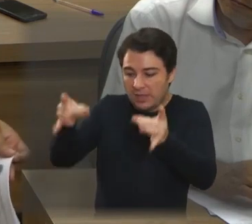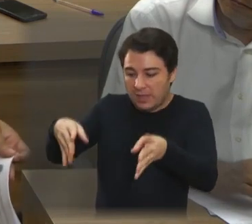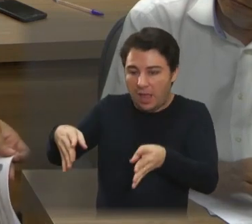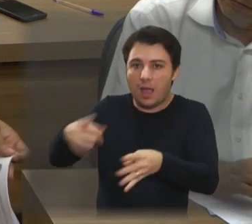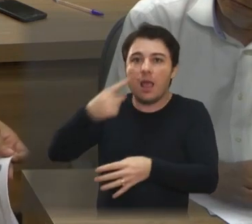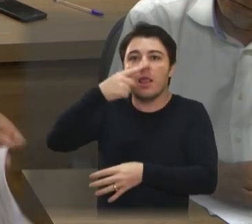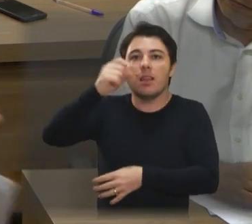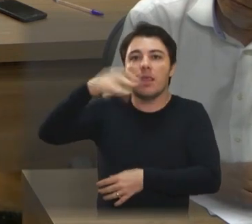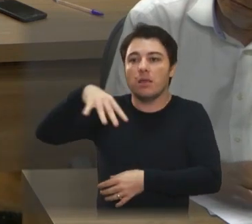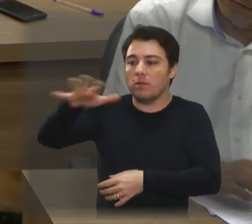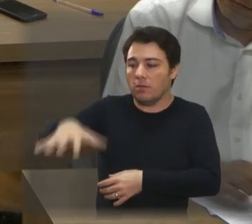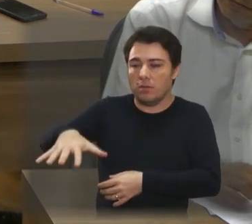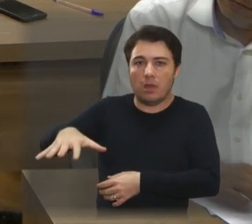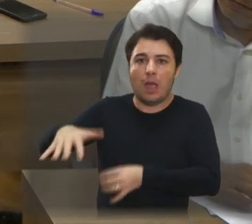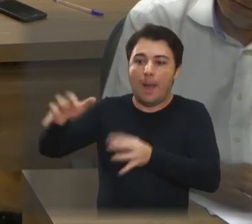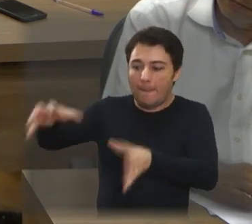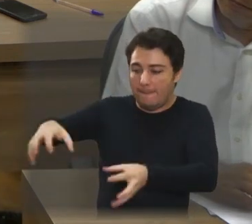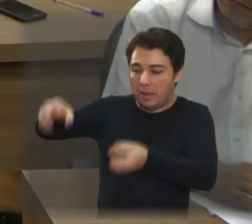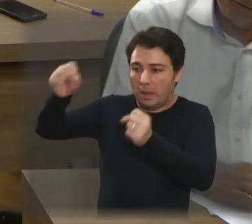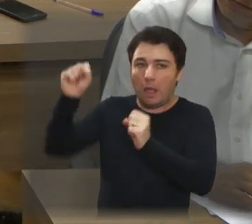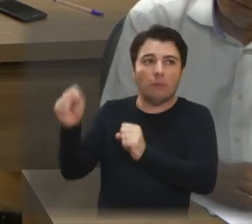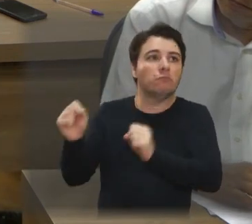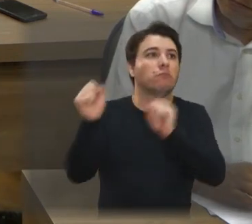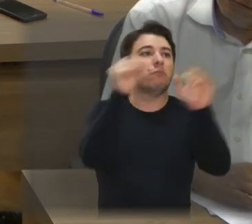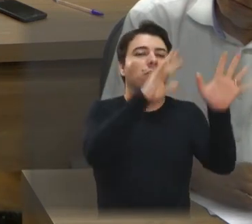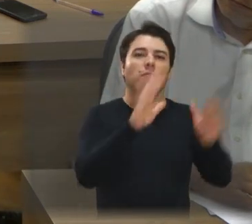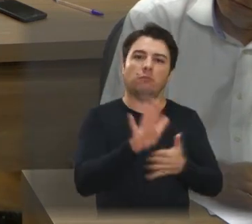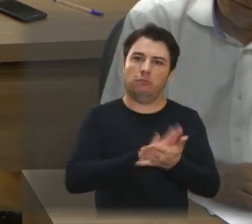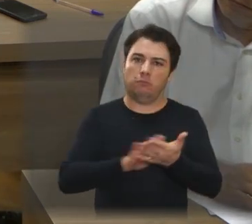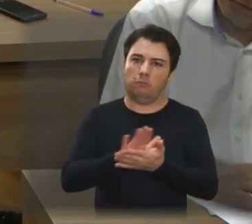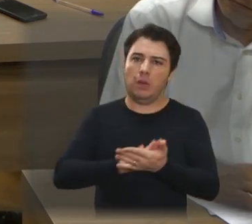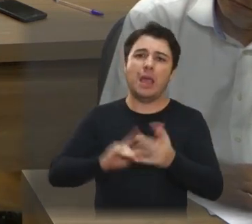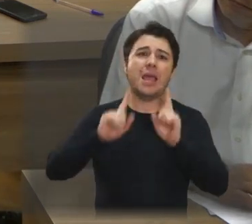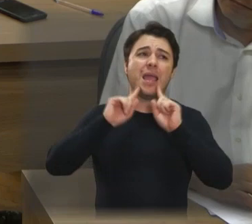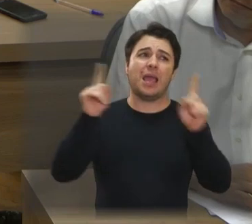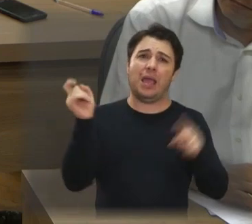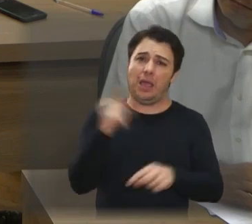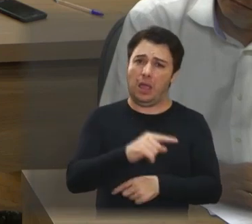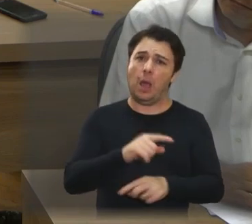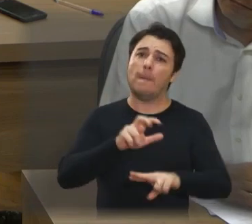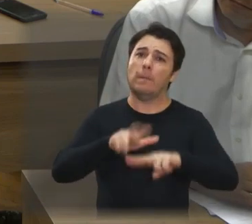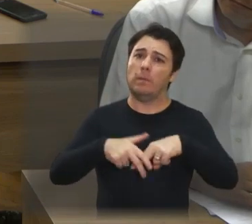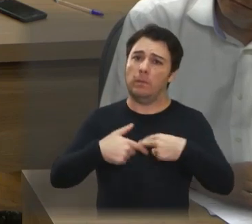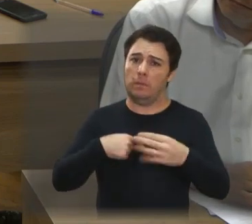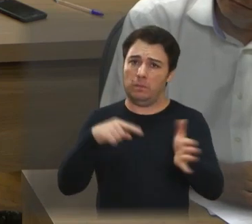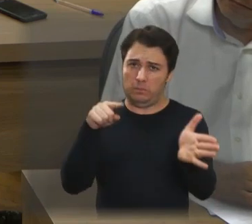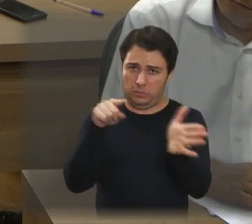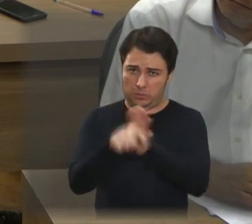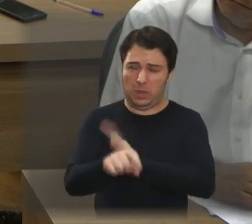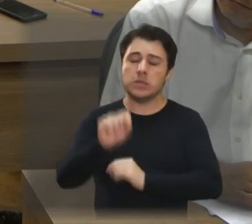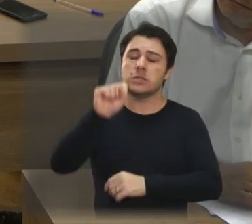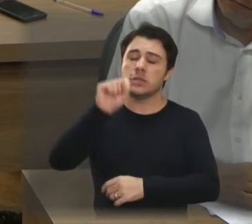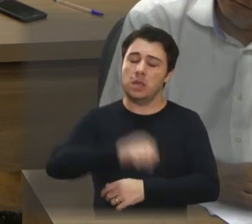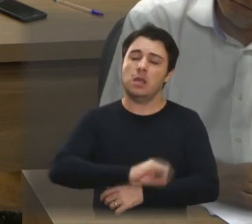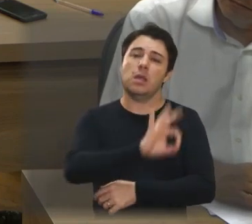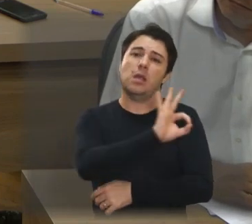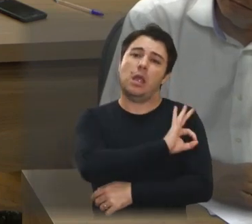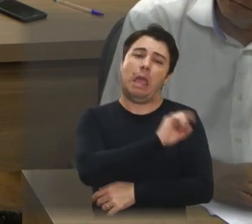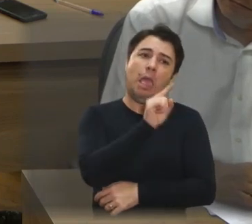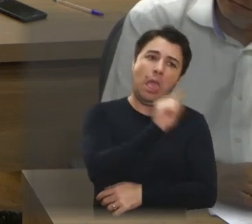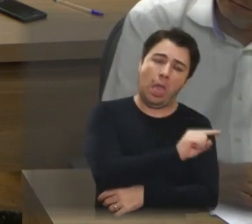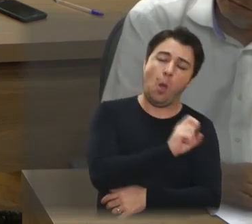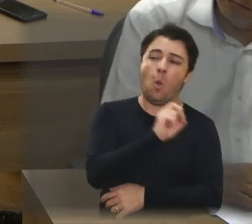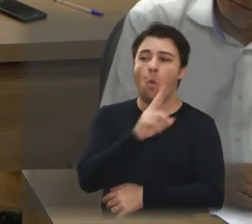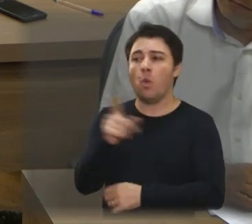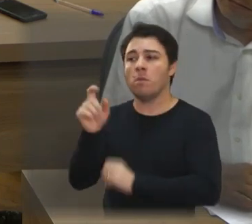na calçada não pegava esse material não transportava é essa uma reclamação por isso que eu tô perguntando se a responsabilidade do município ou